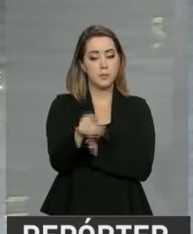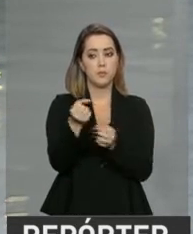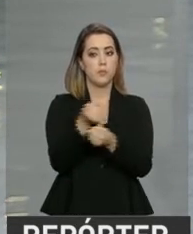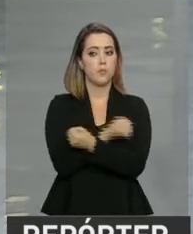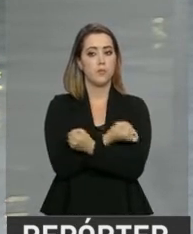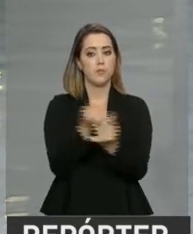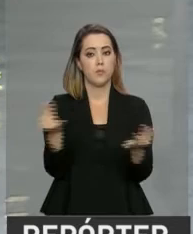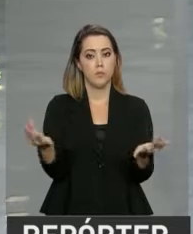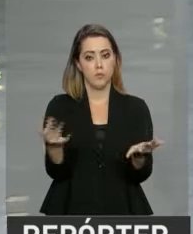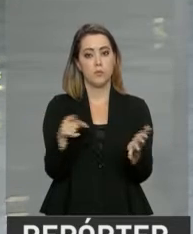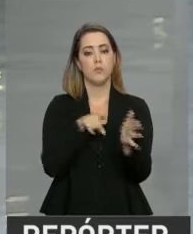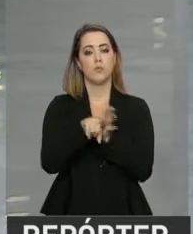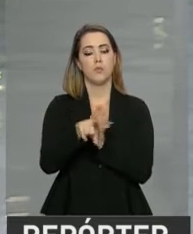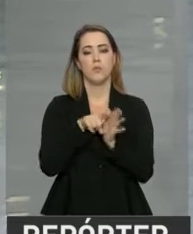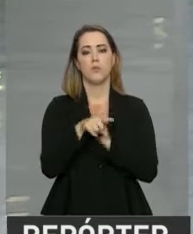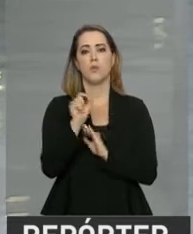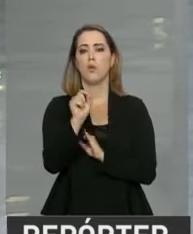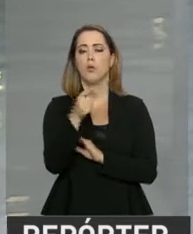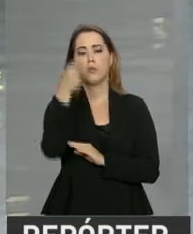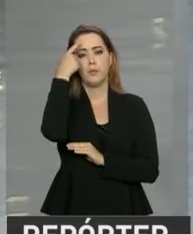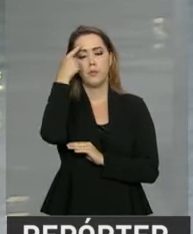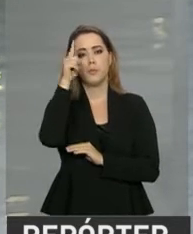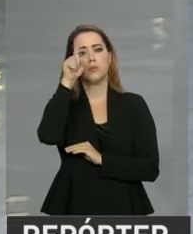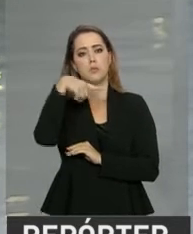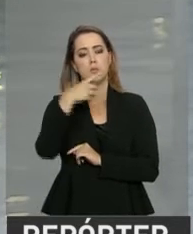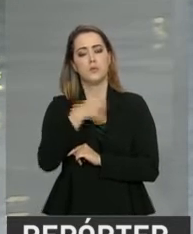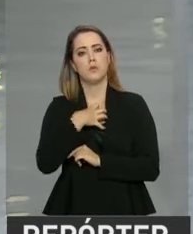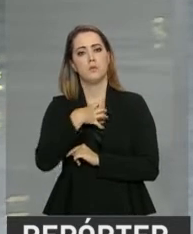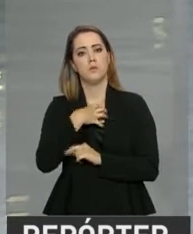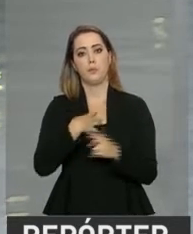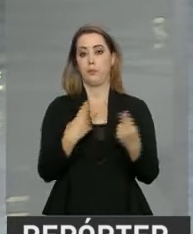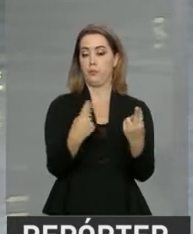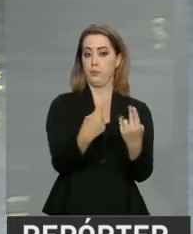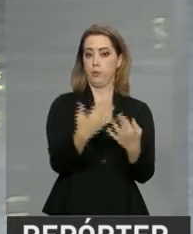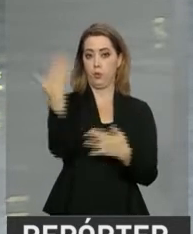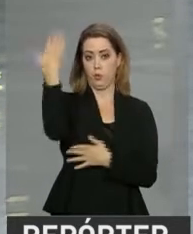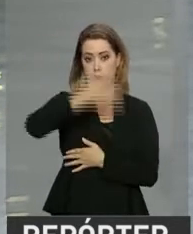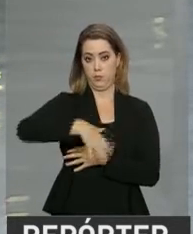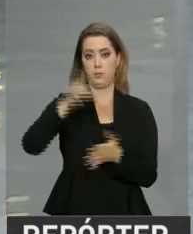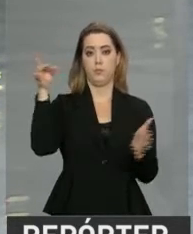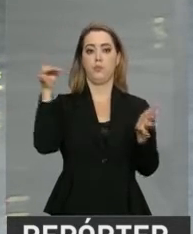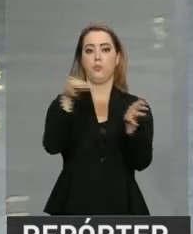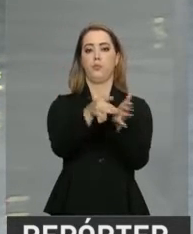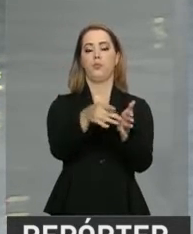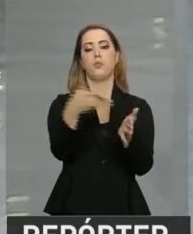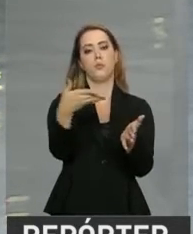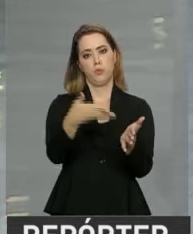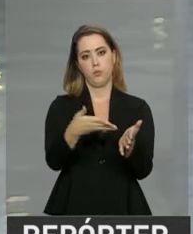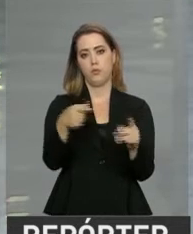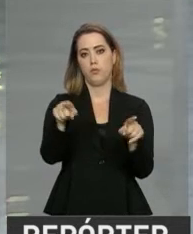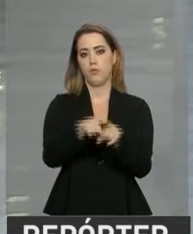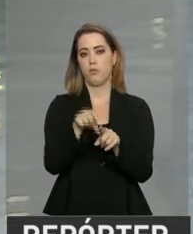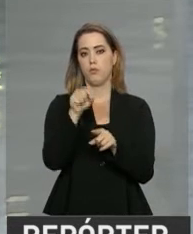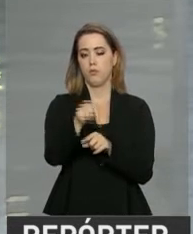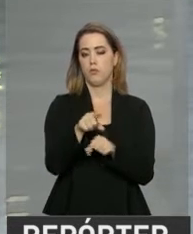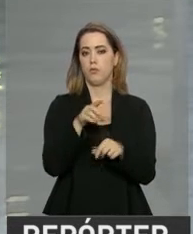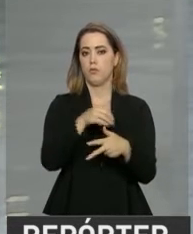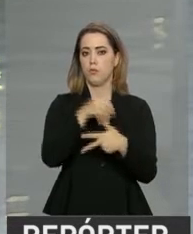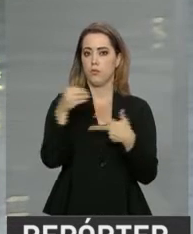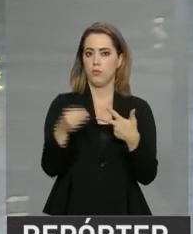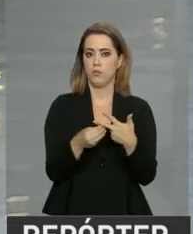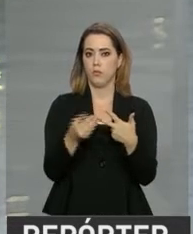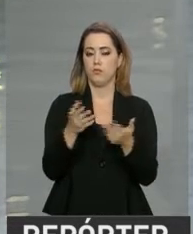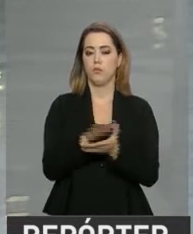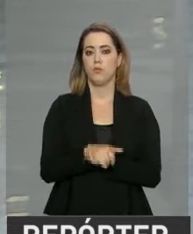E a ideia é justamente reproduzir o ambiente da hora que você vai realizar ali o Exame Nacional do